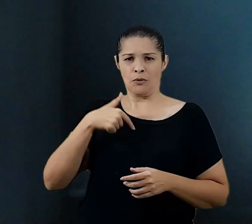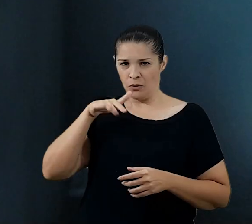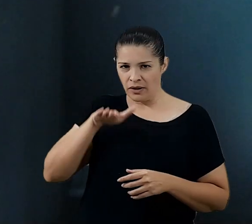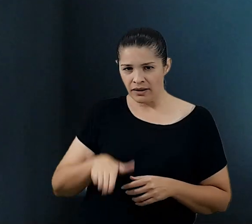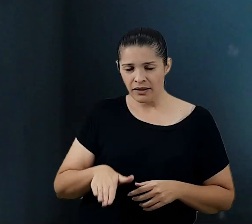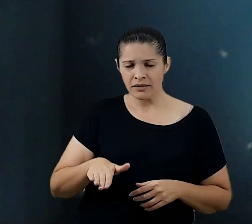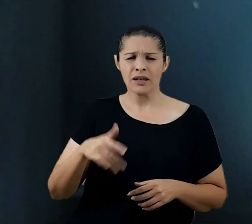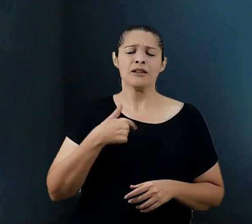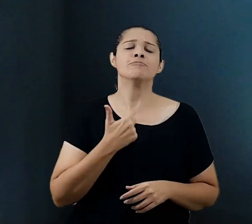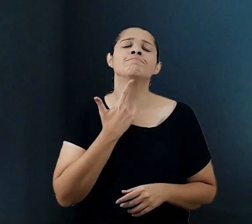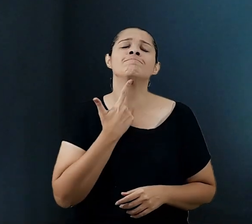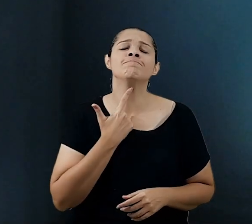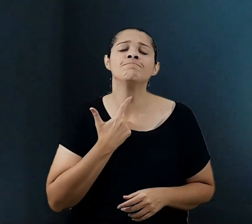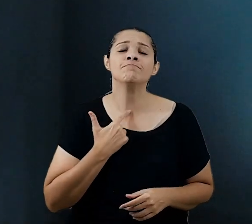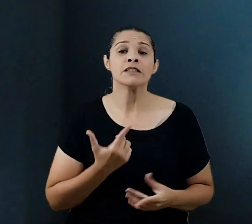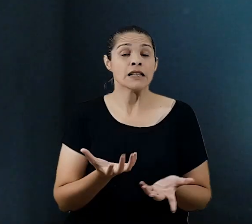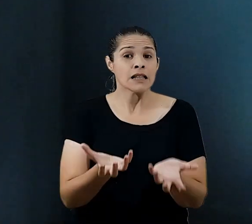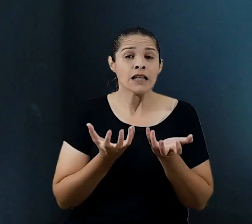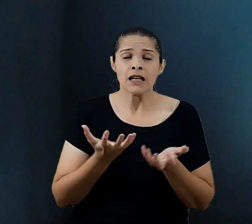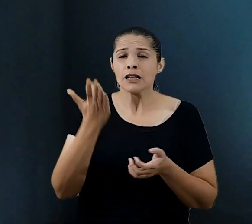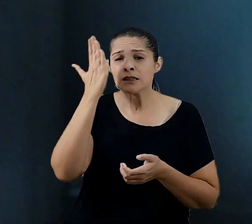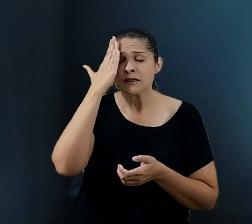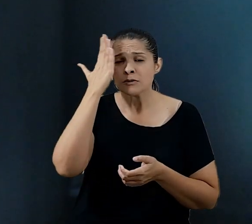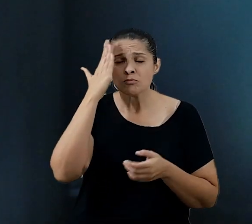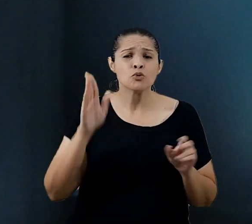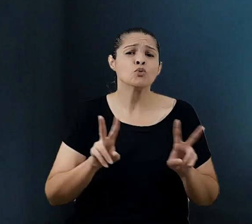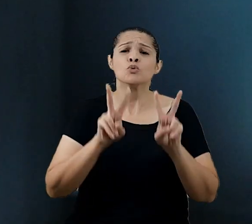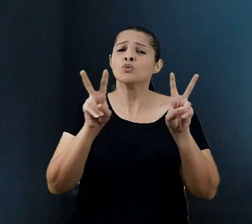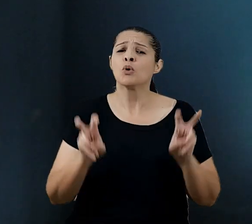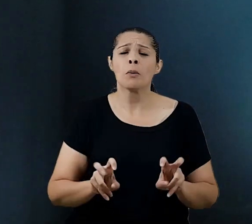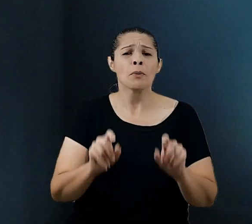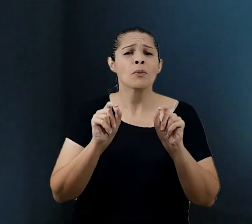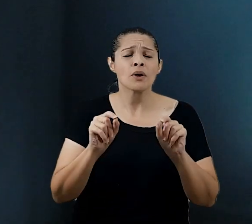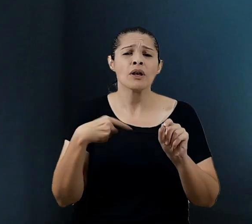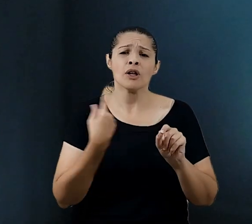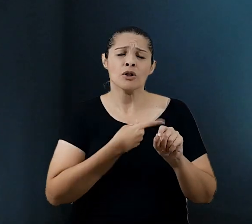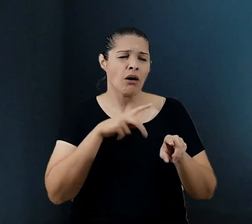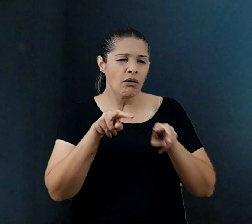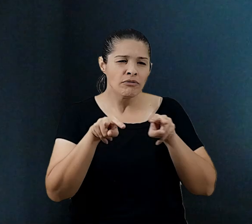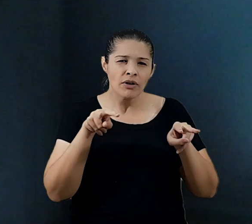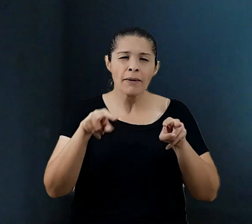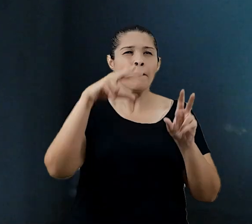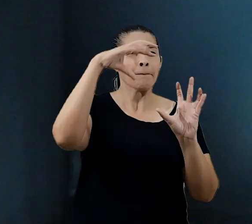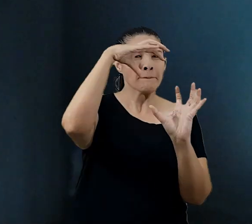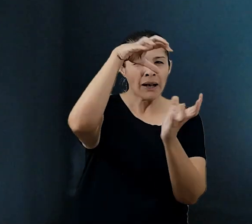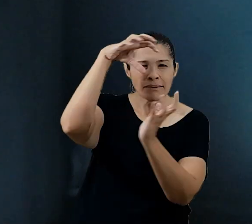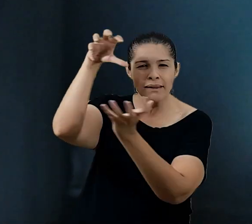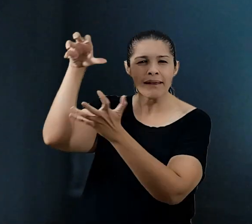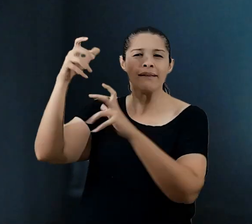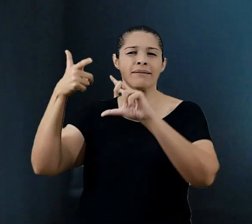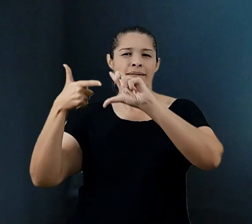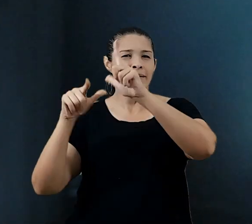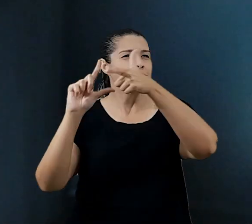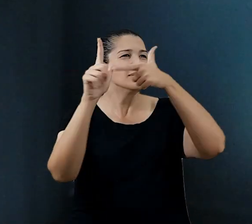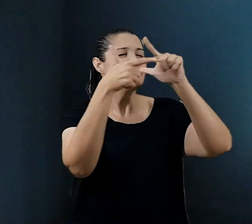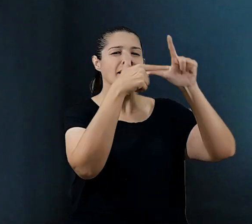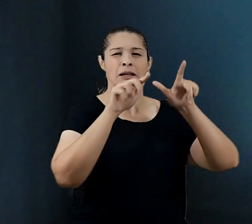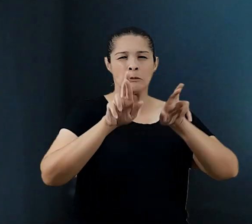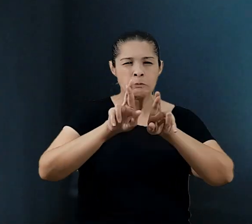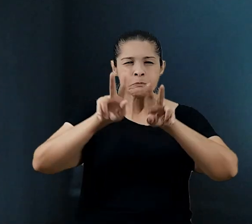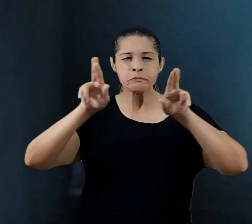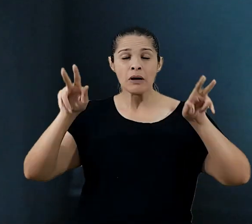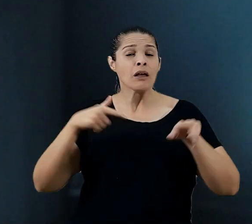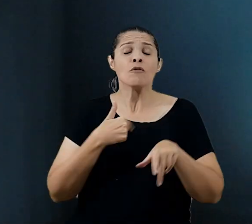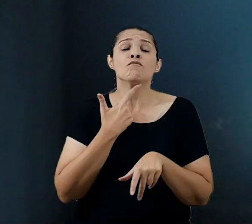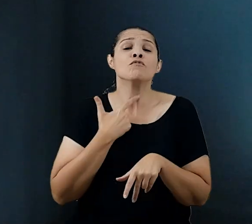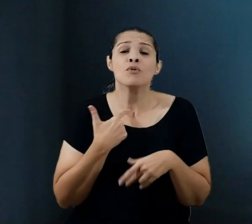de saber mais sobre aquilo que a gente vê, né? Os planetas, as estrelas, as constelações. E